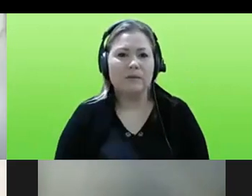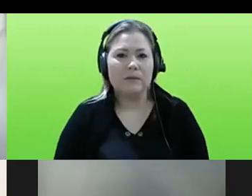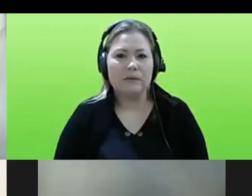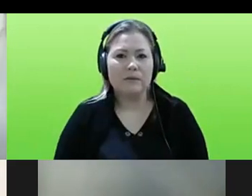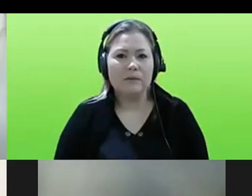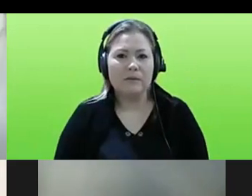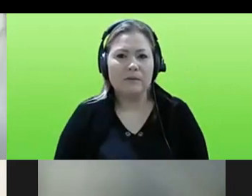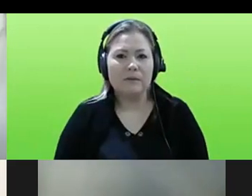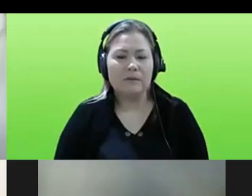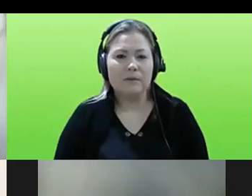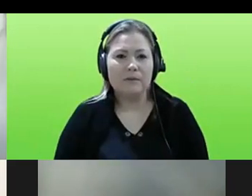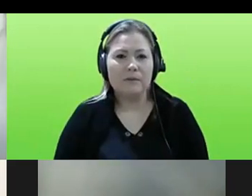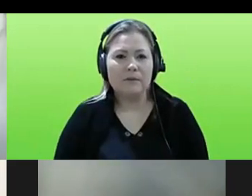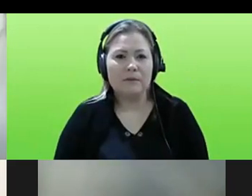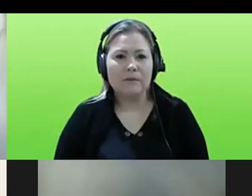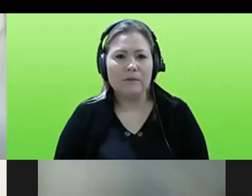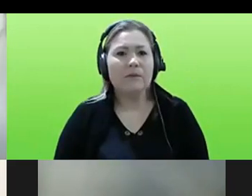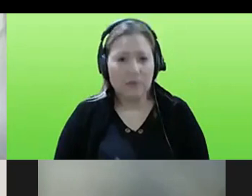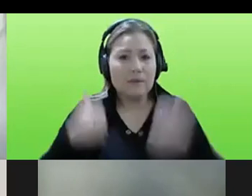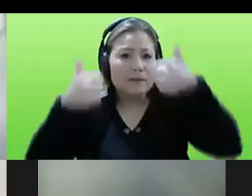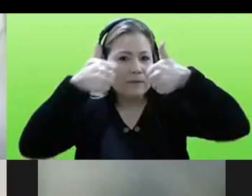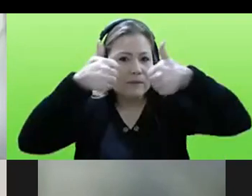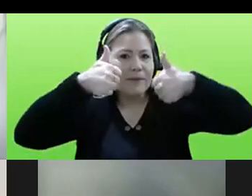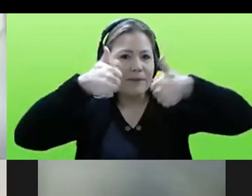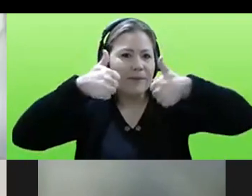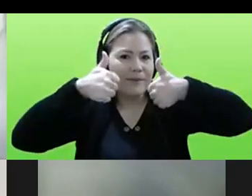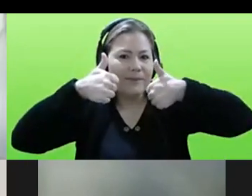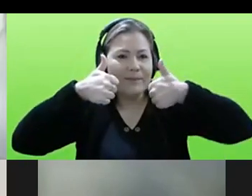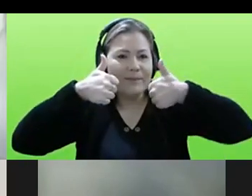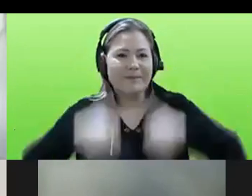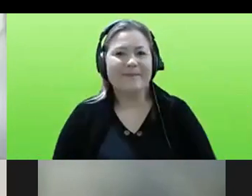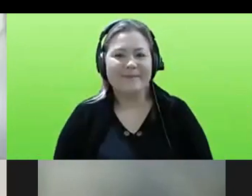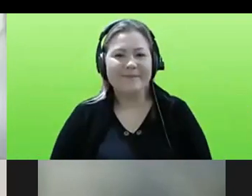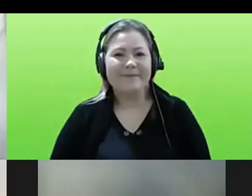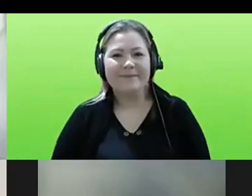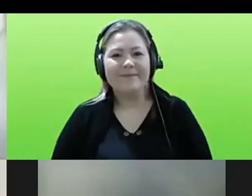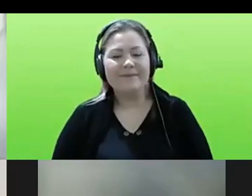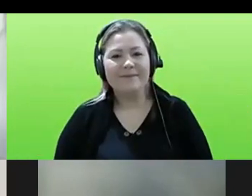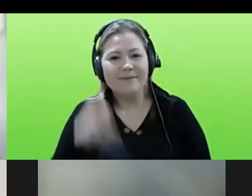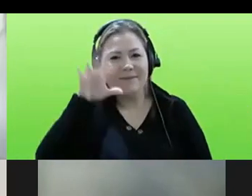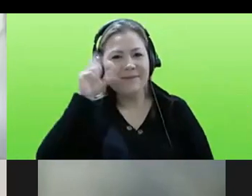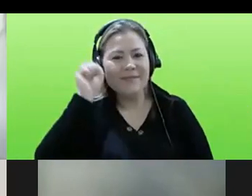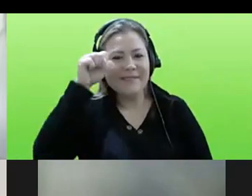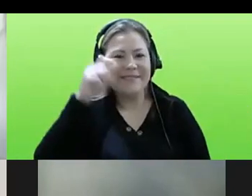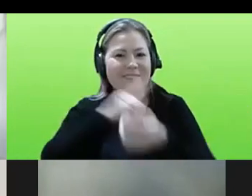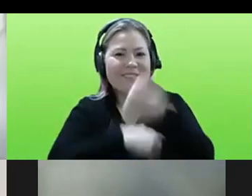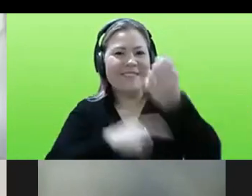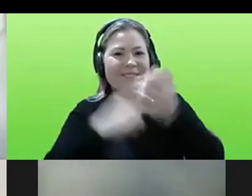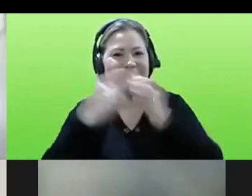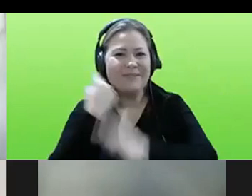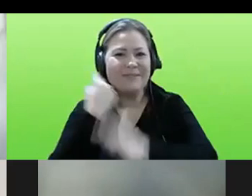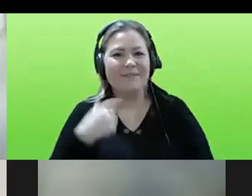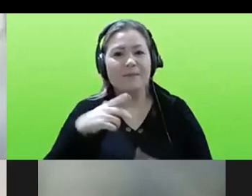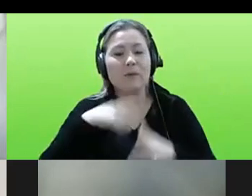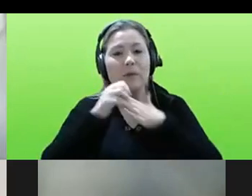aquela... Tá indo, Angélica? Tá tranquilo? Ah, então tá ótimo. Eu sou orientando do professor